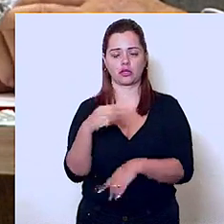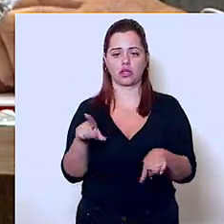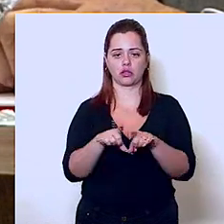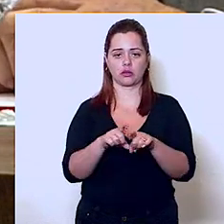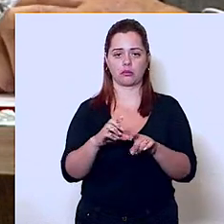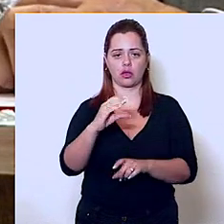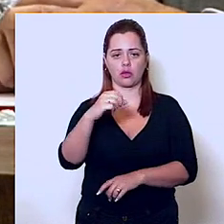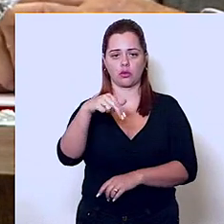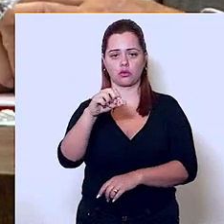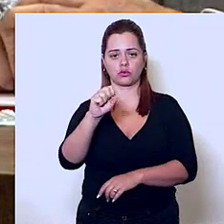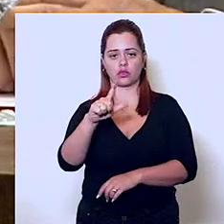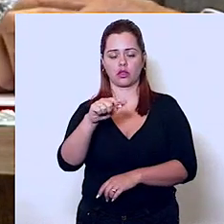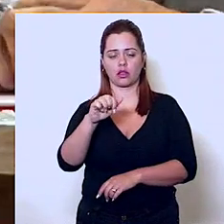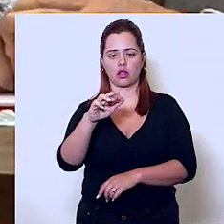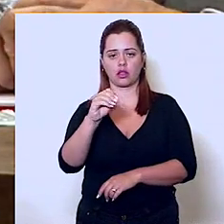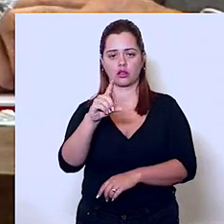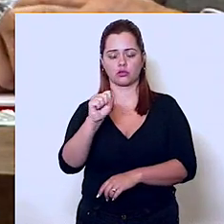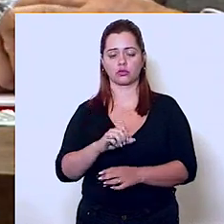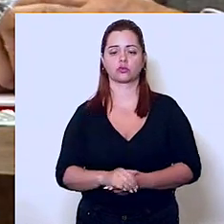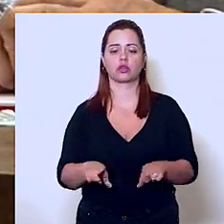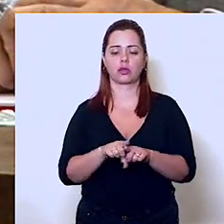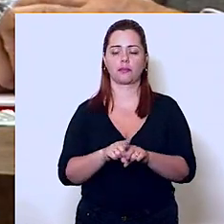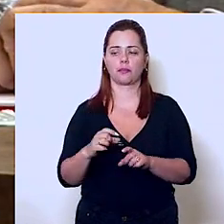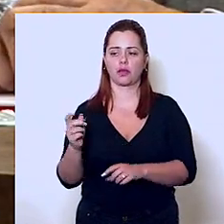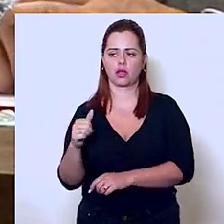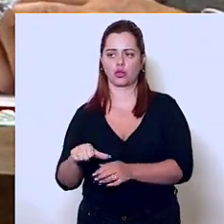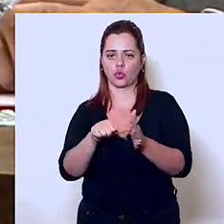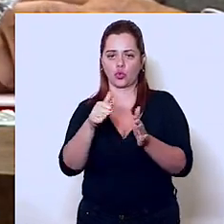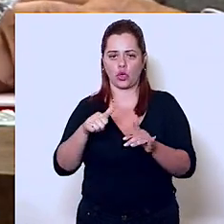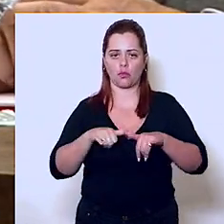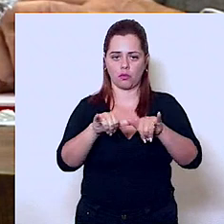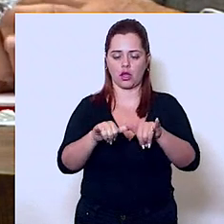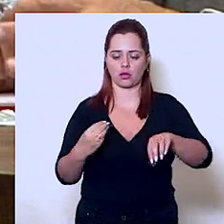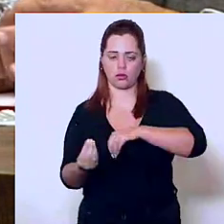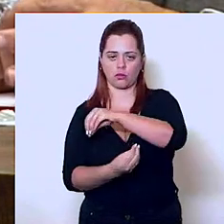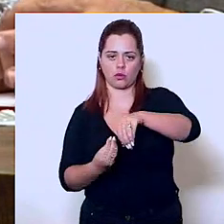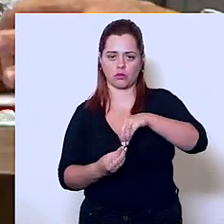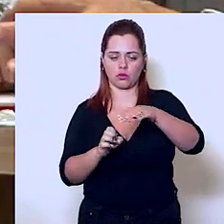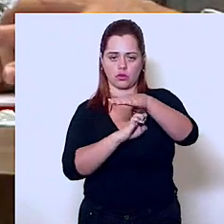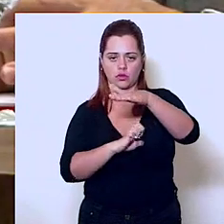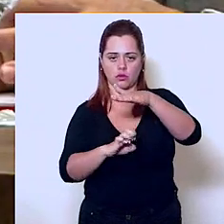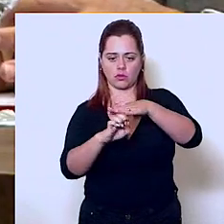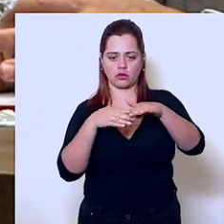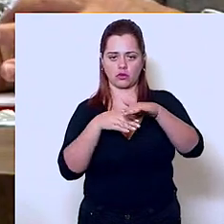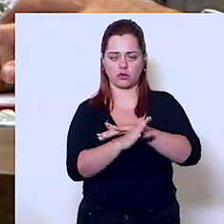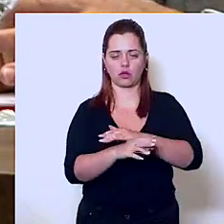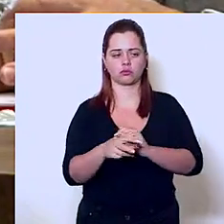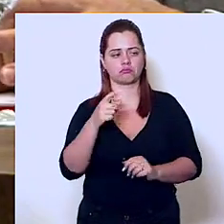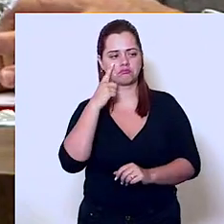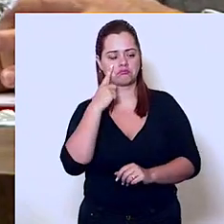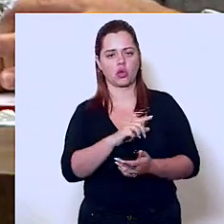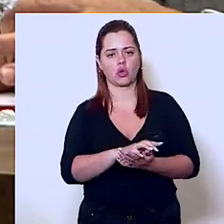ainda informal e depois se formalizou, mobilizou empresários internamente, identificou